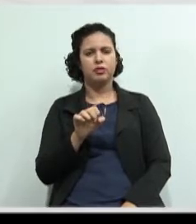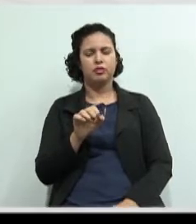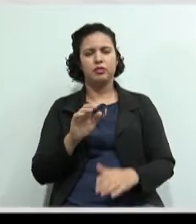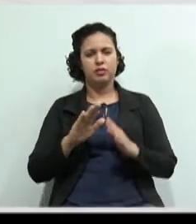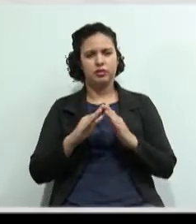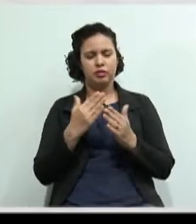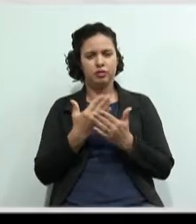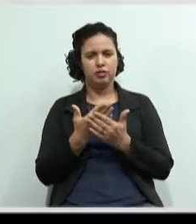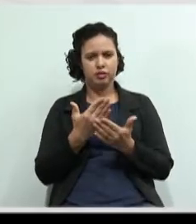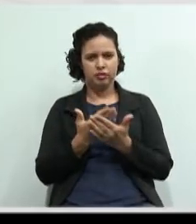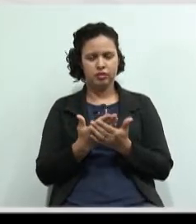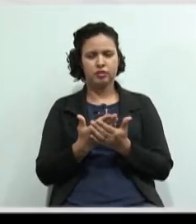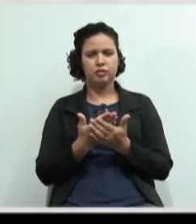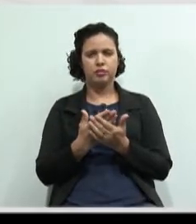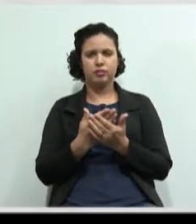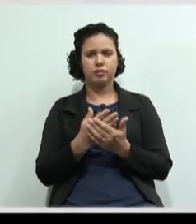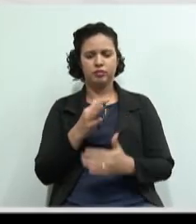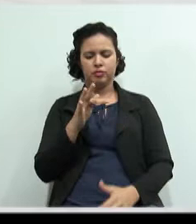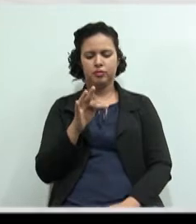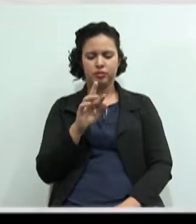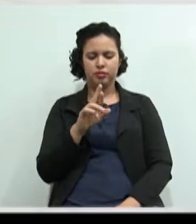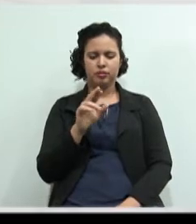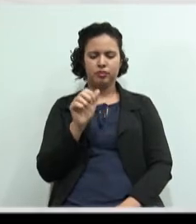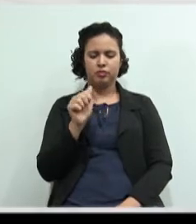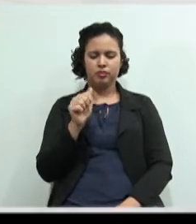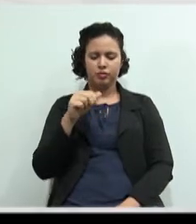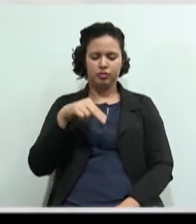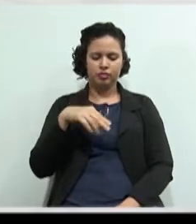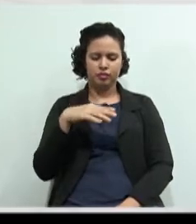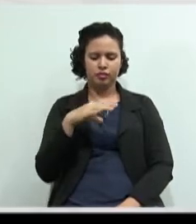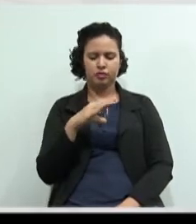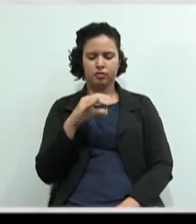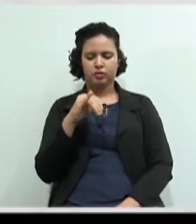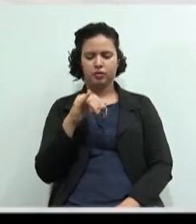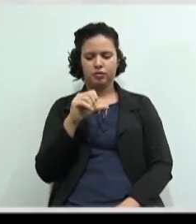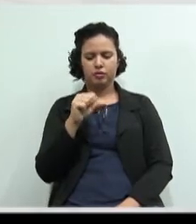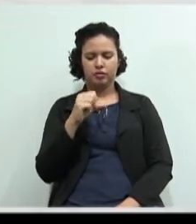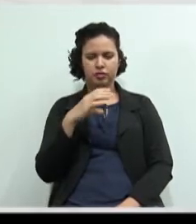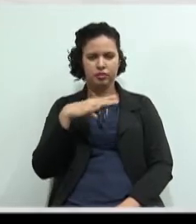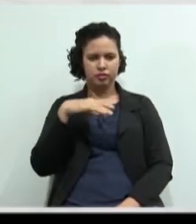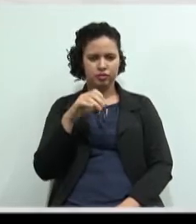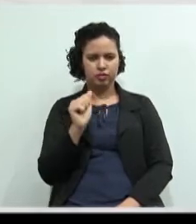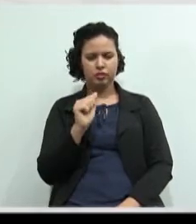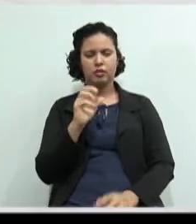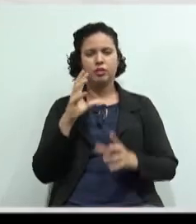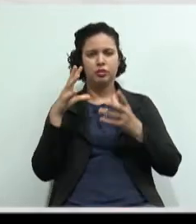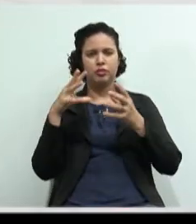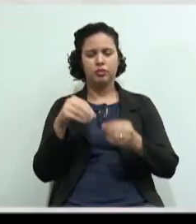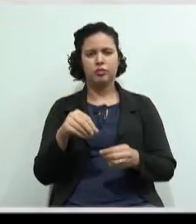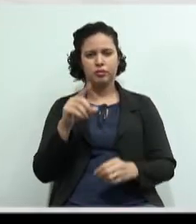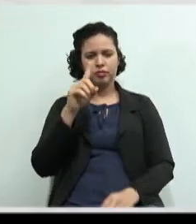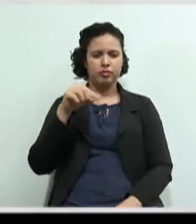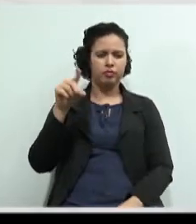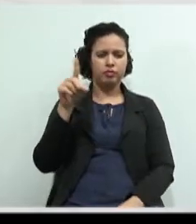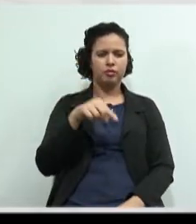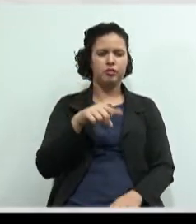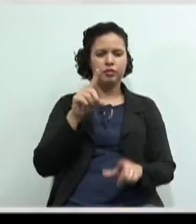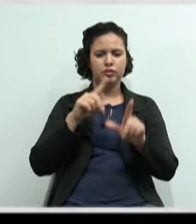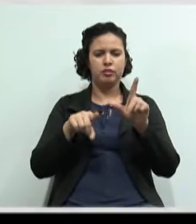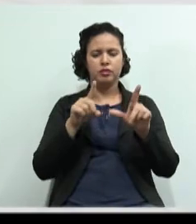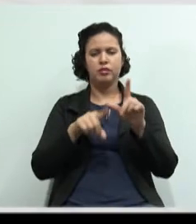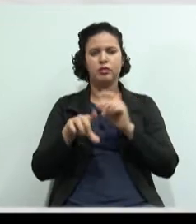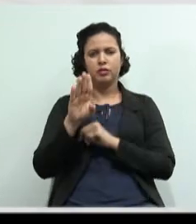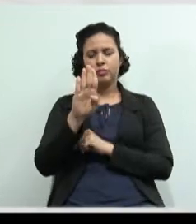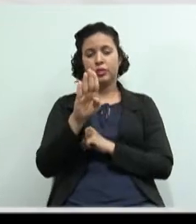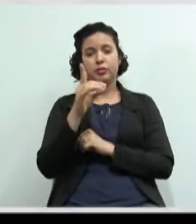Escola Francisca Martendal de Chupinguaia. As 2 escolas, todos os alunos marcaram a letra B, professor. Letra B, então. Vamos